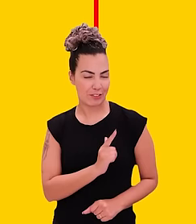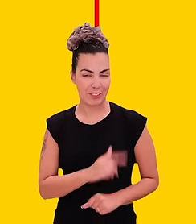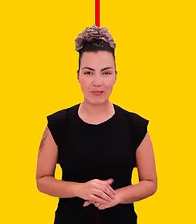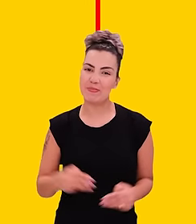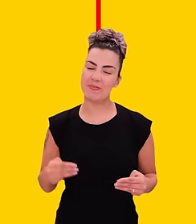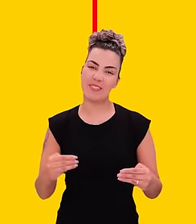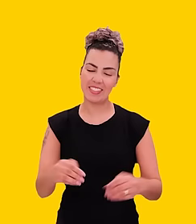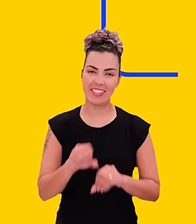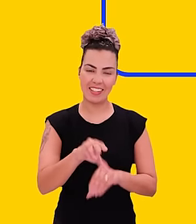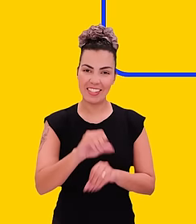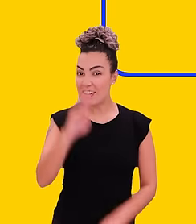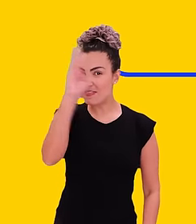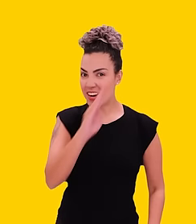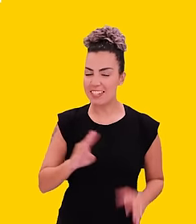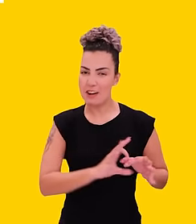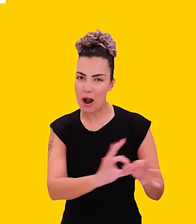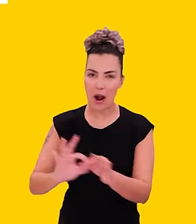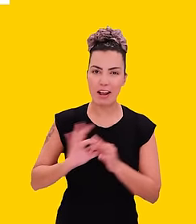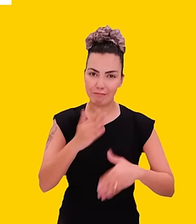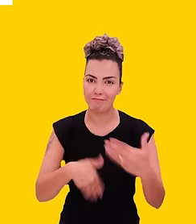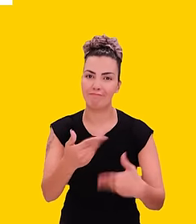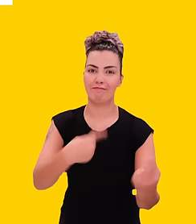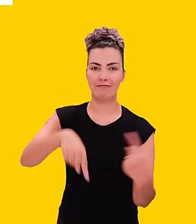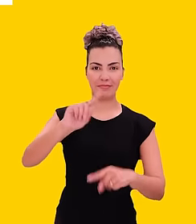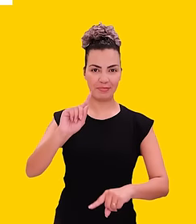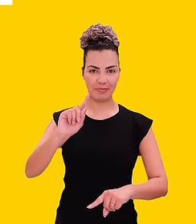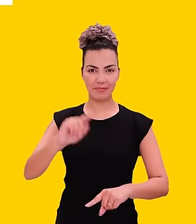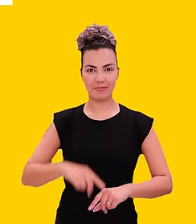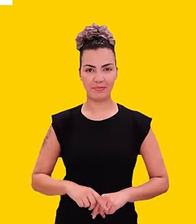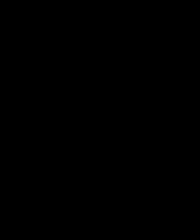enem.inep.gov.br/participante. Ministério da Educação, Brasil, União e Reconstrução.